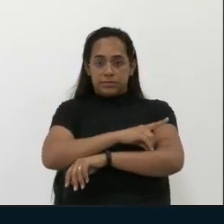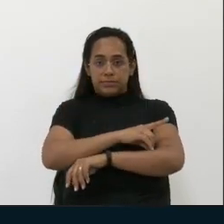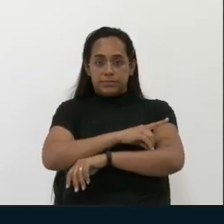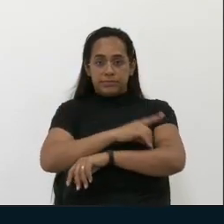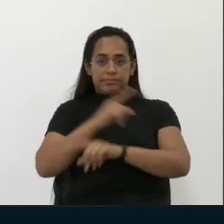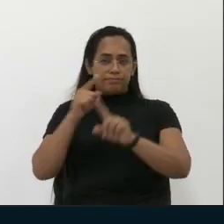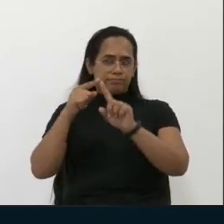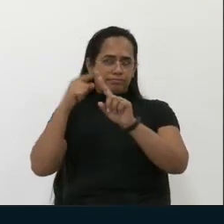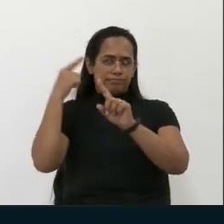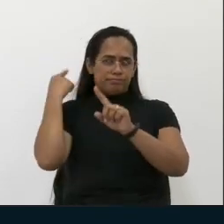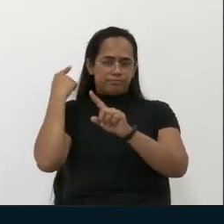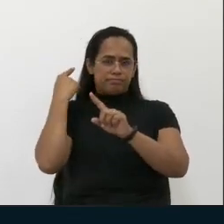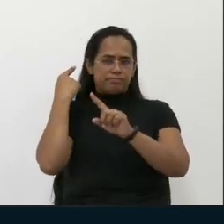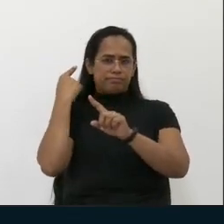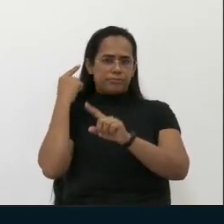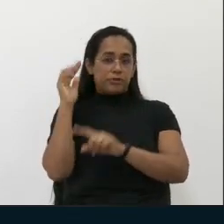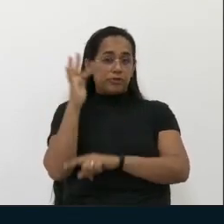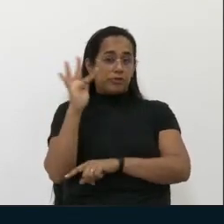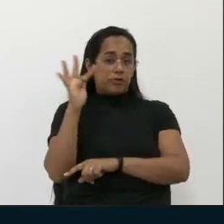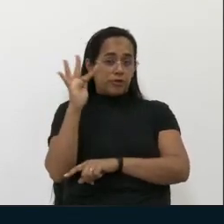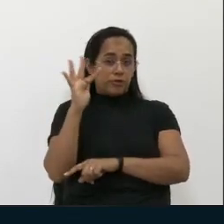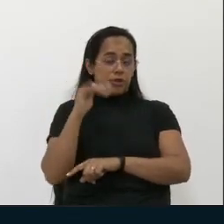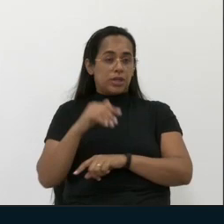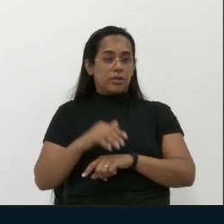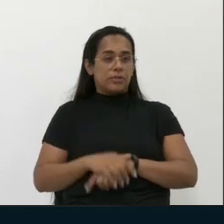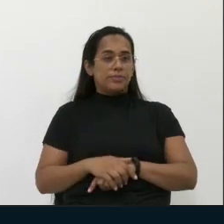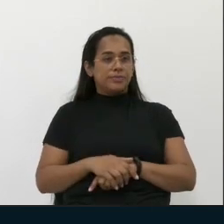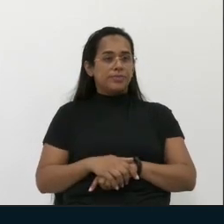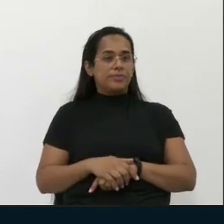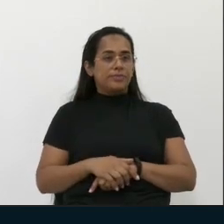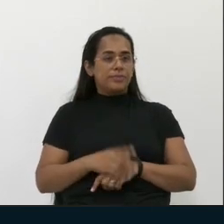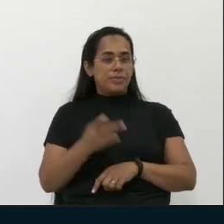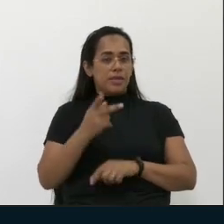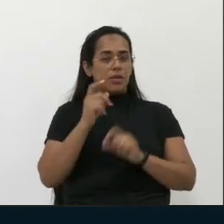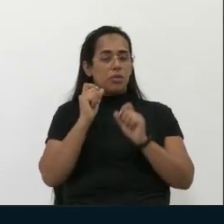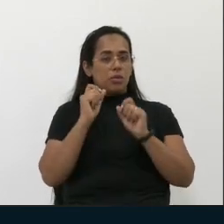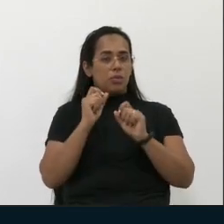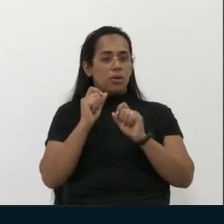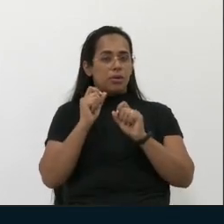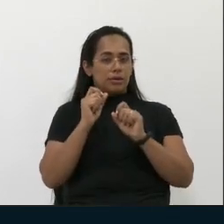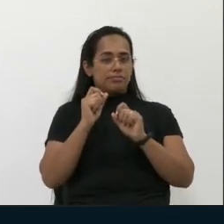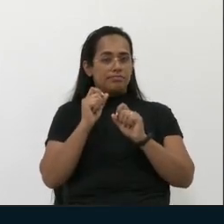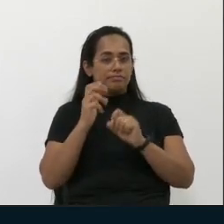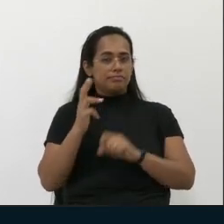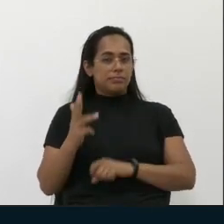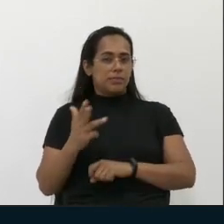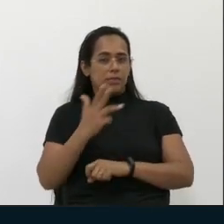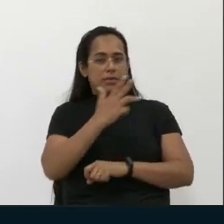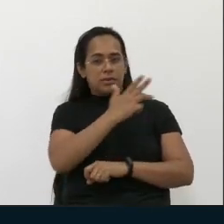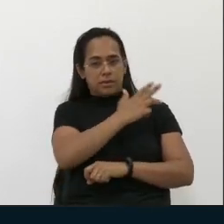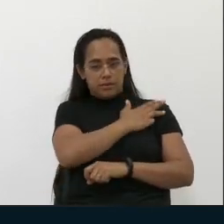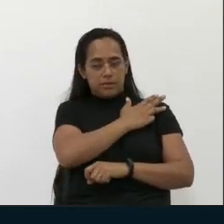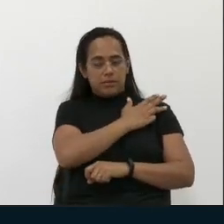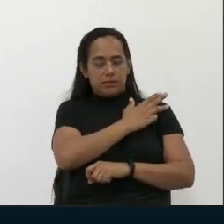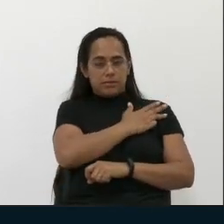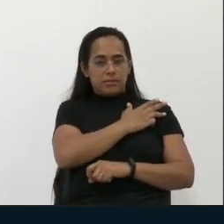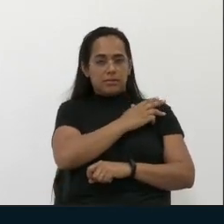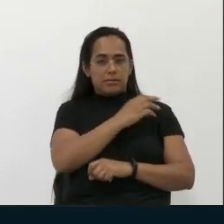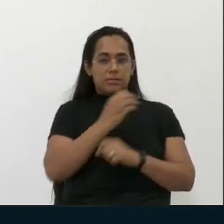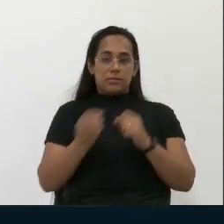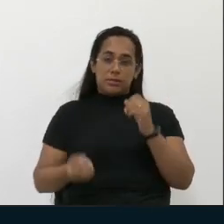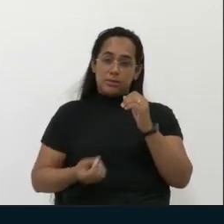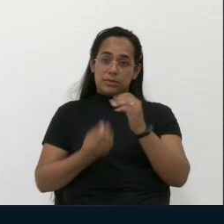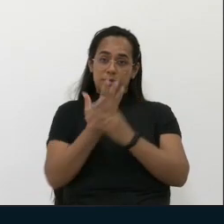para o vereador que, em fevereiro, o presidente Lula criou o COI, que é o Centro